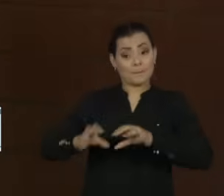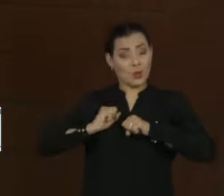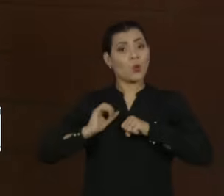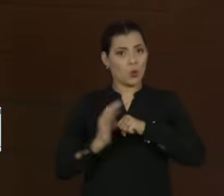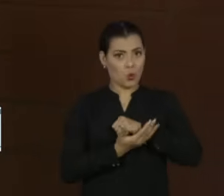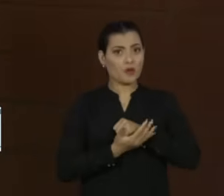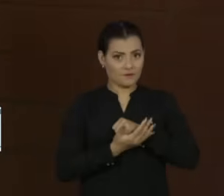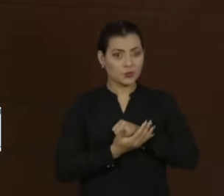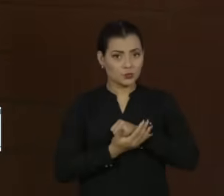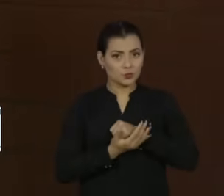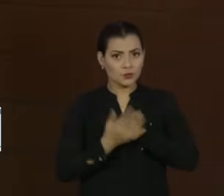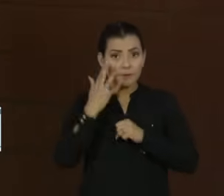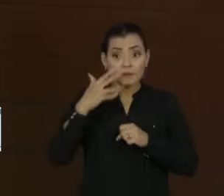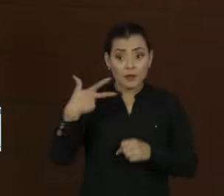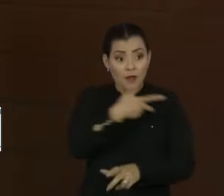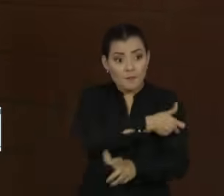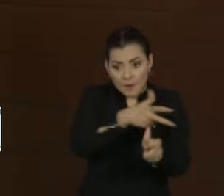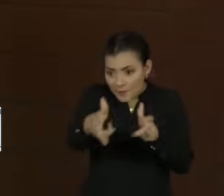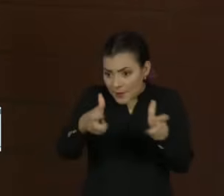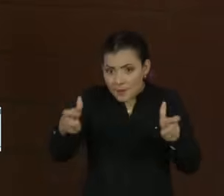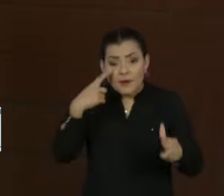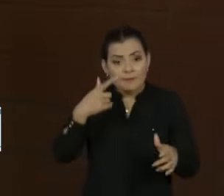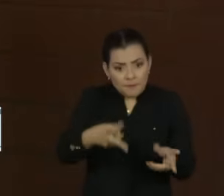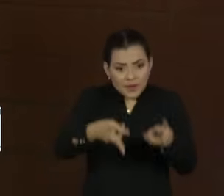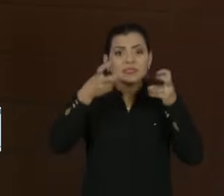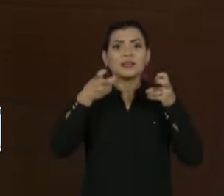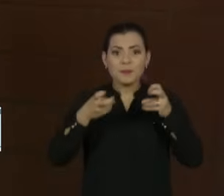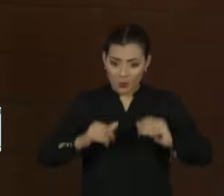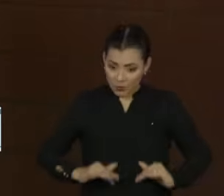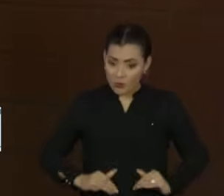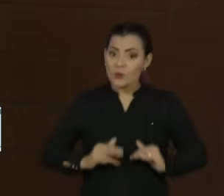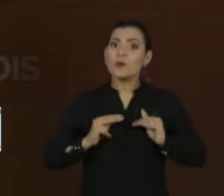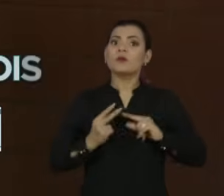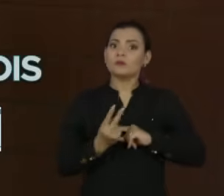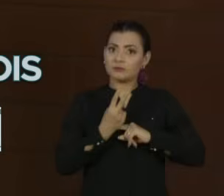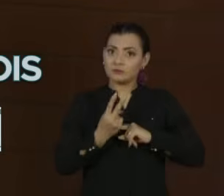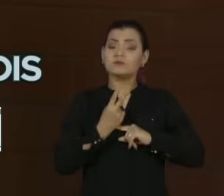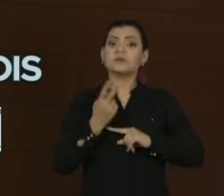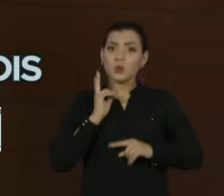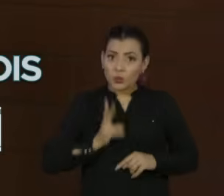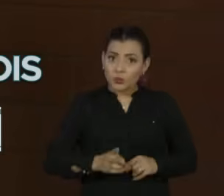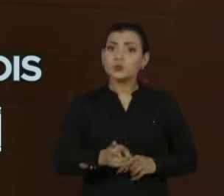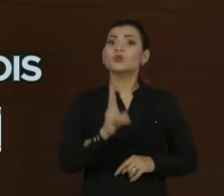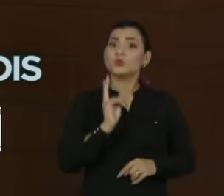novo coronavírus e verificaram que os anticorpos continuaram